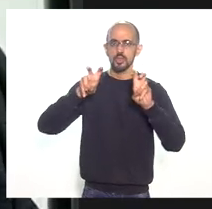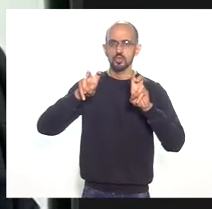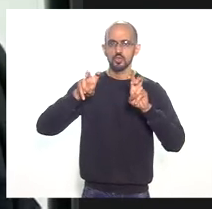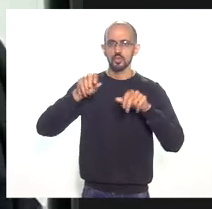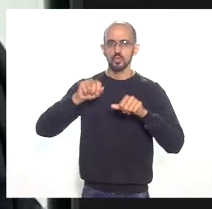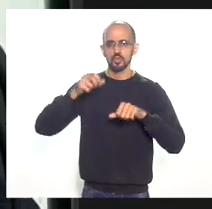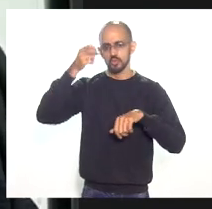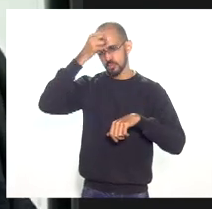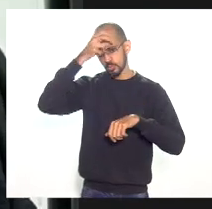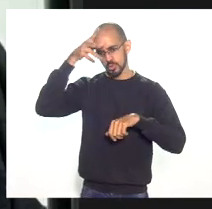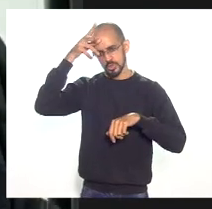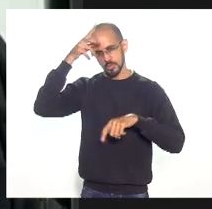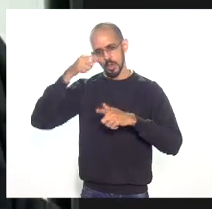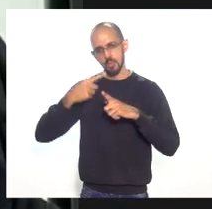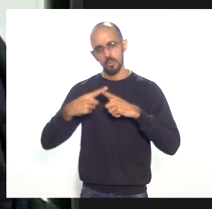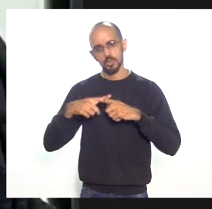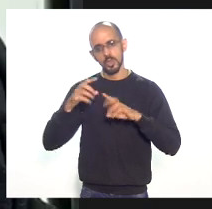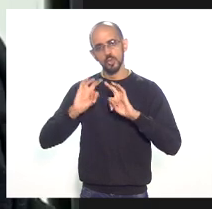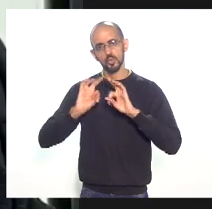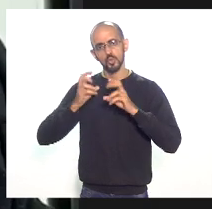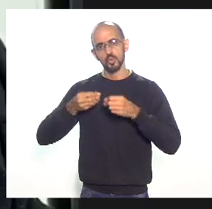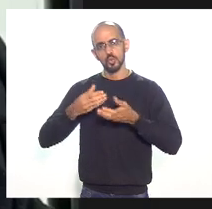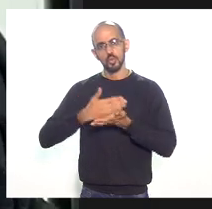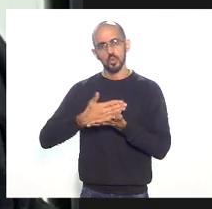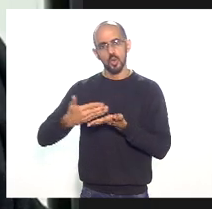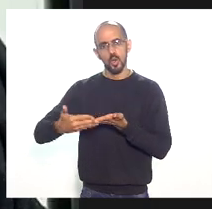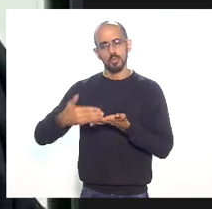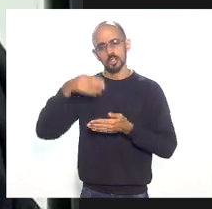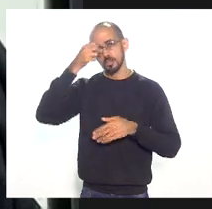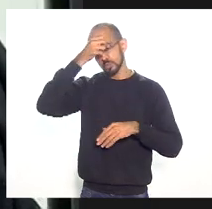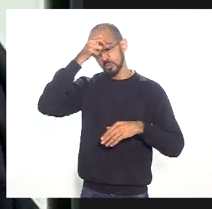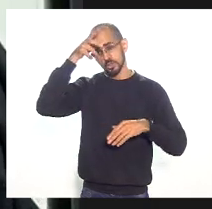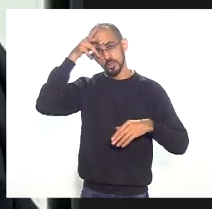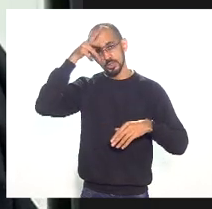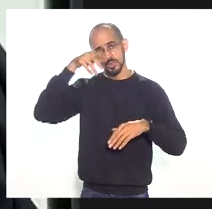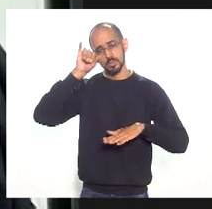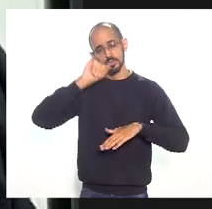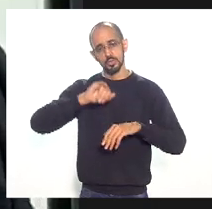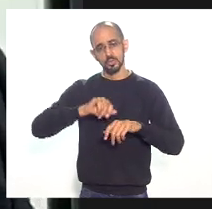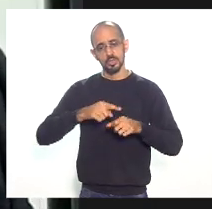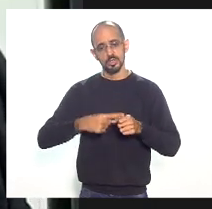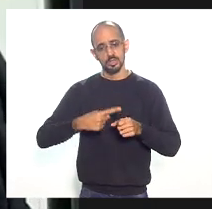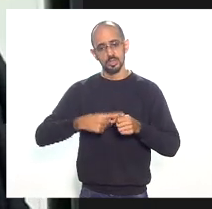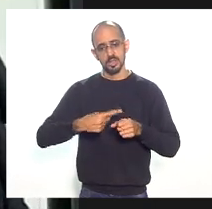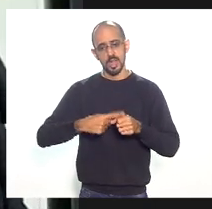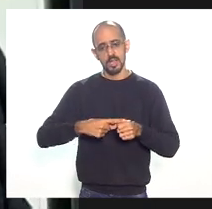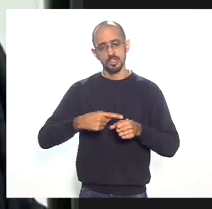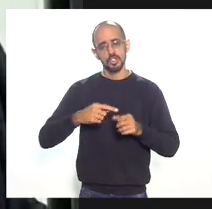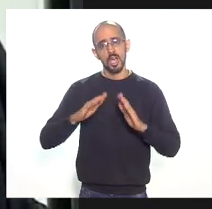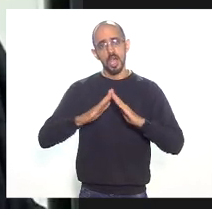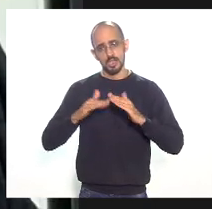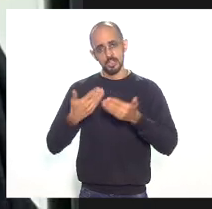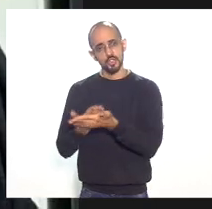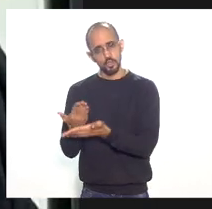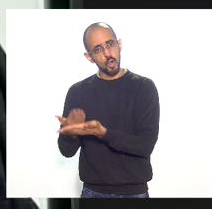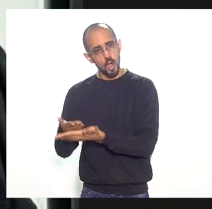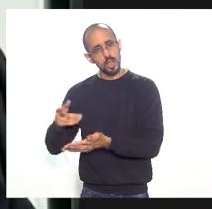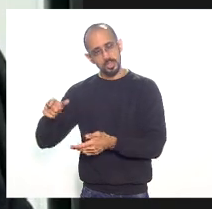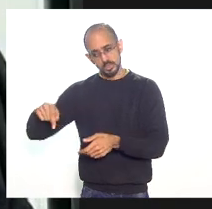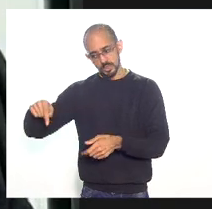porque tudo começa no município, na cidade, as escolas estão nesse ambiente. Eu queria